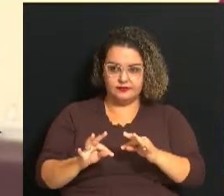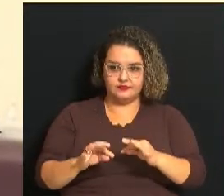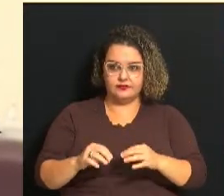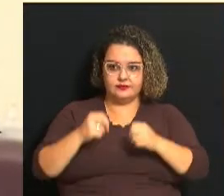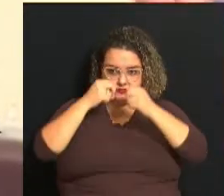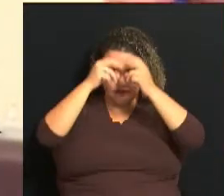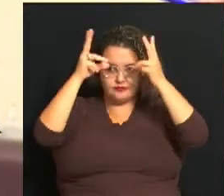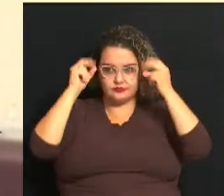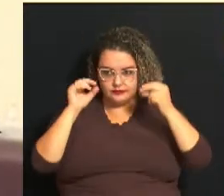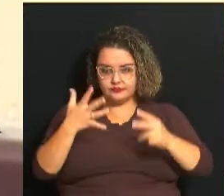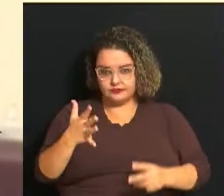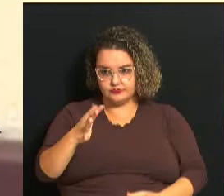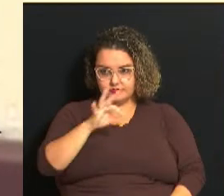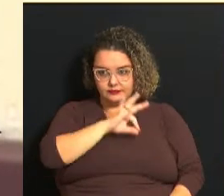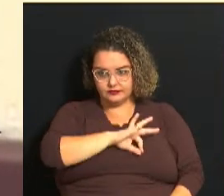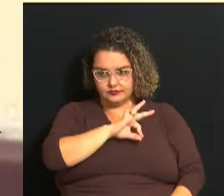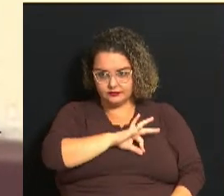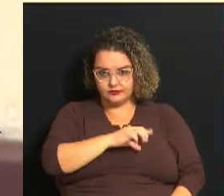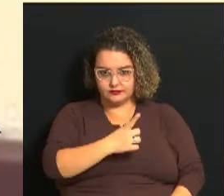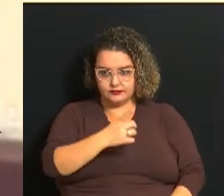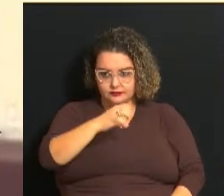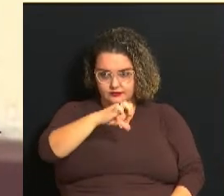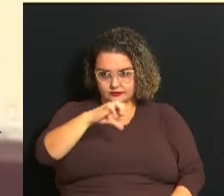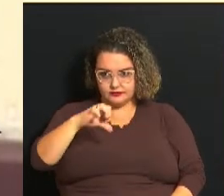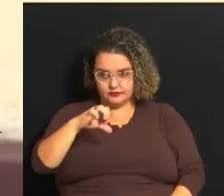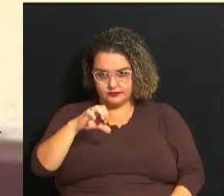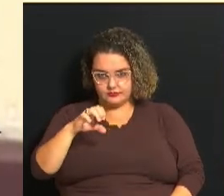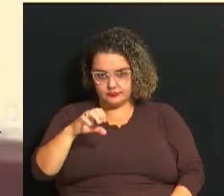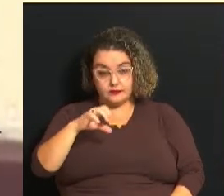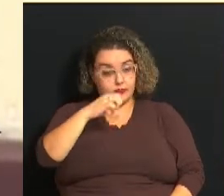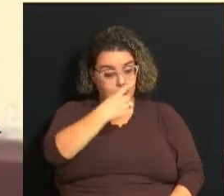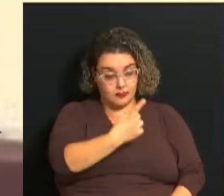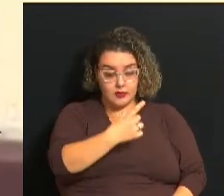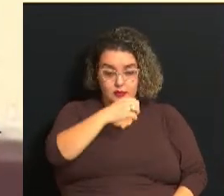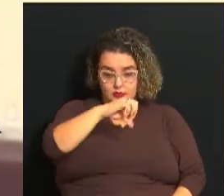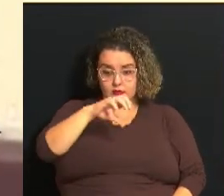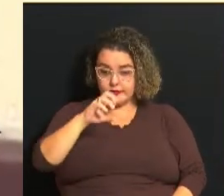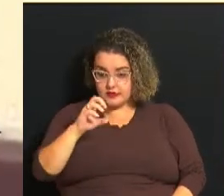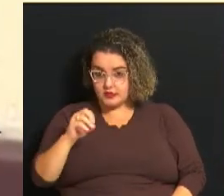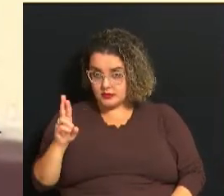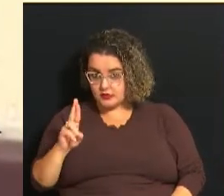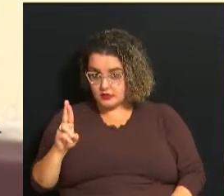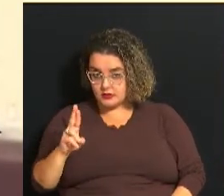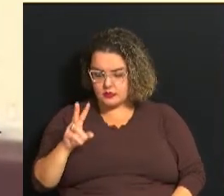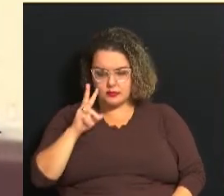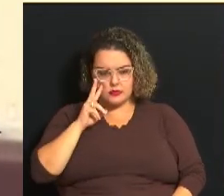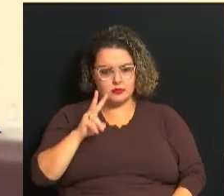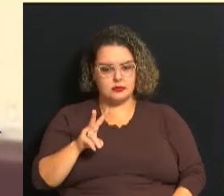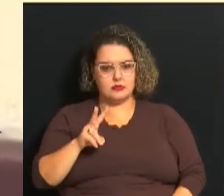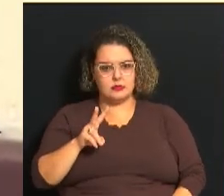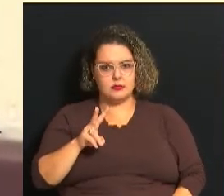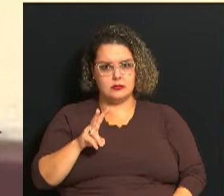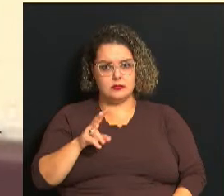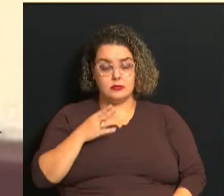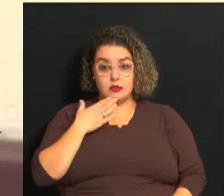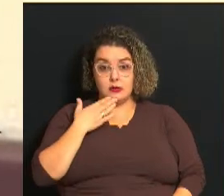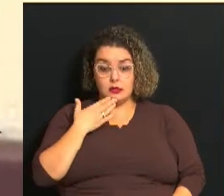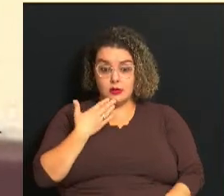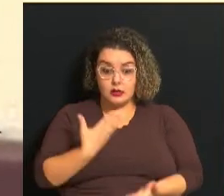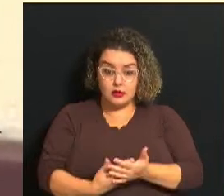uma média salarial de 1.900 reais as isso quando eu olhei Isso foi o que mais me preocupou